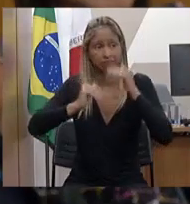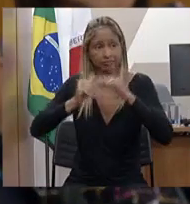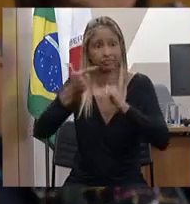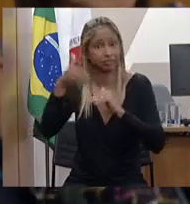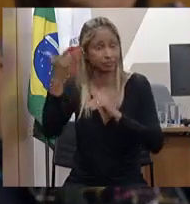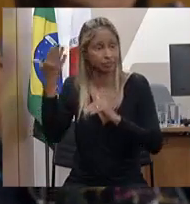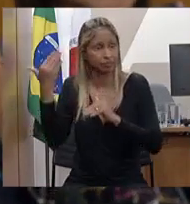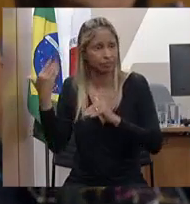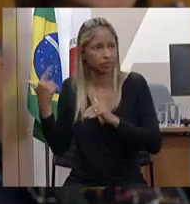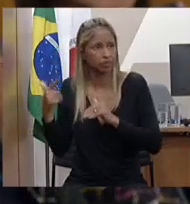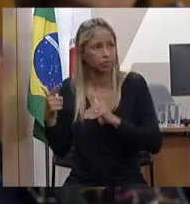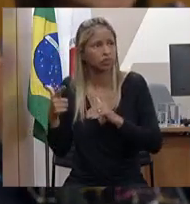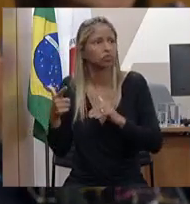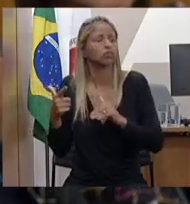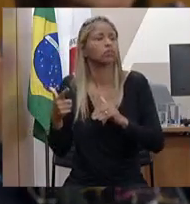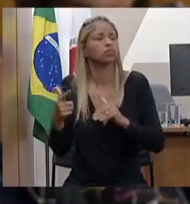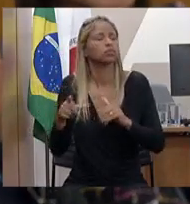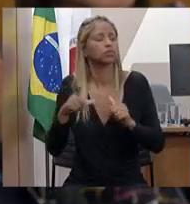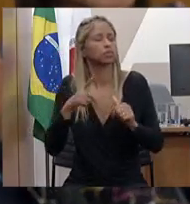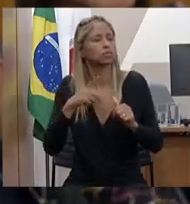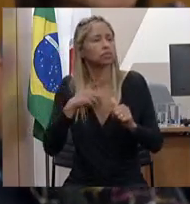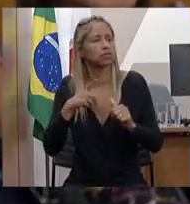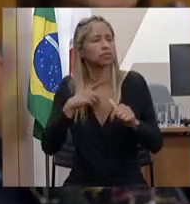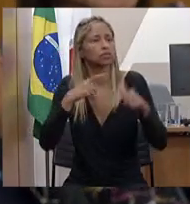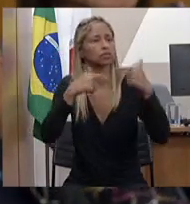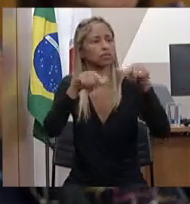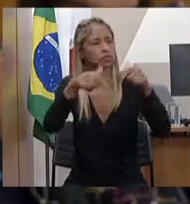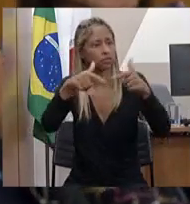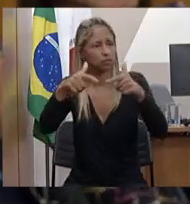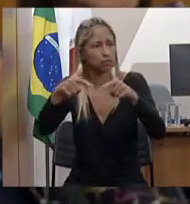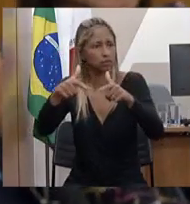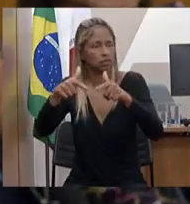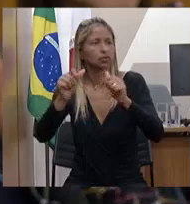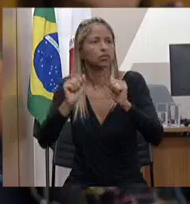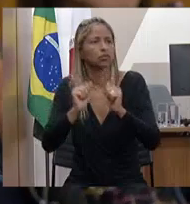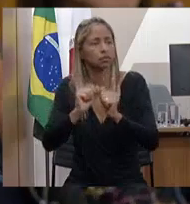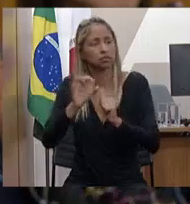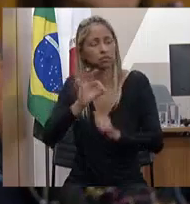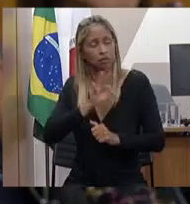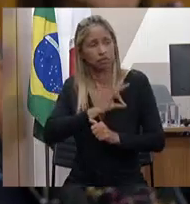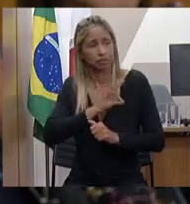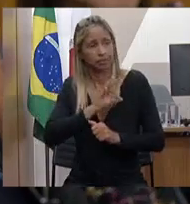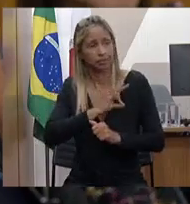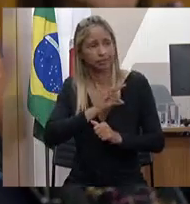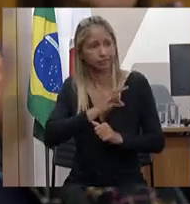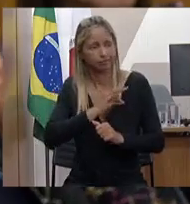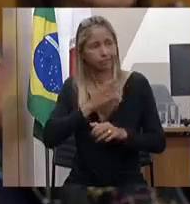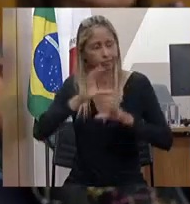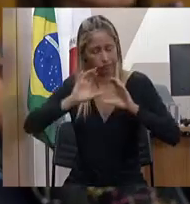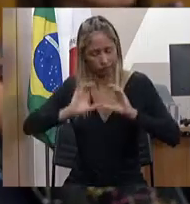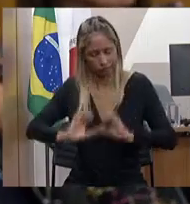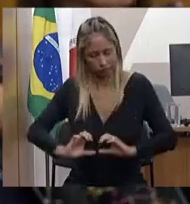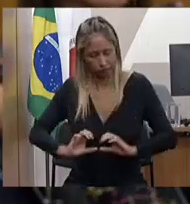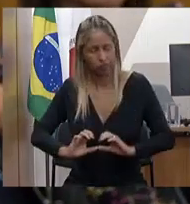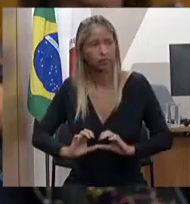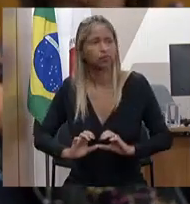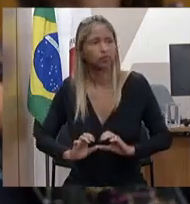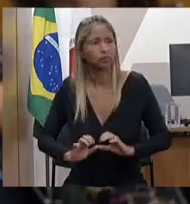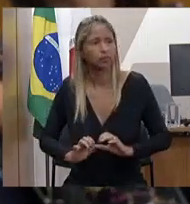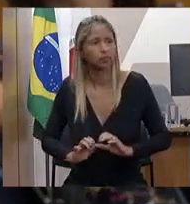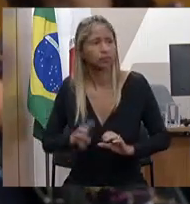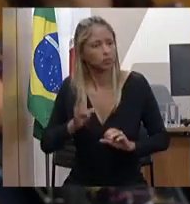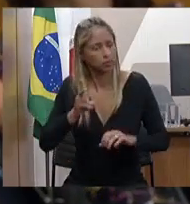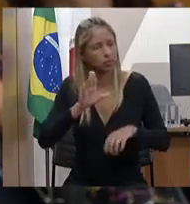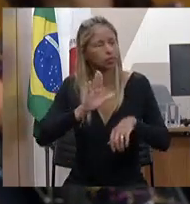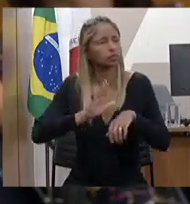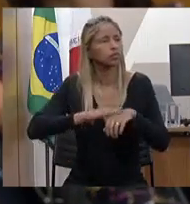inexistentes então nós estamos trabalhando para que a polícia civil possa cada